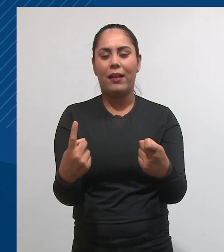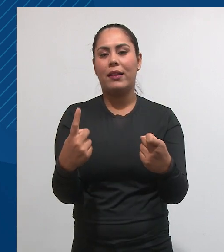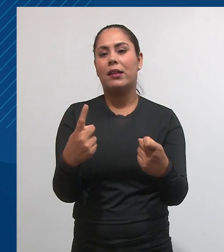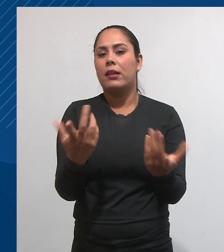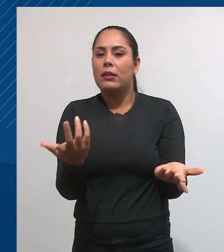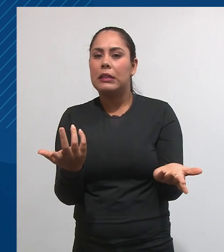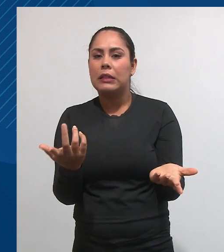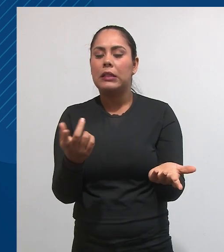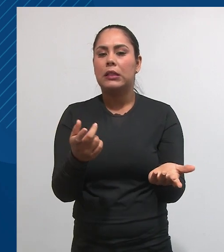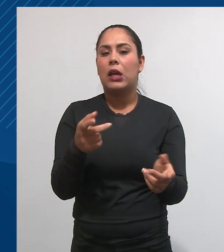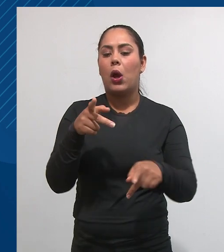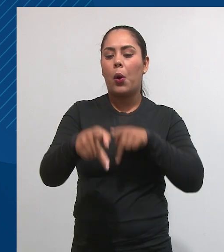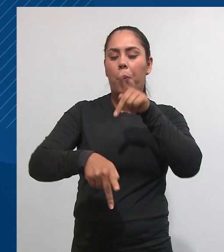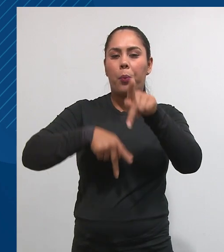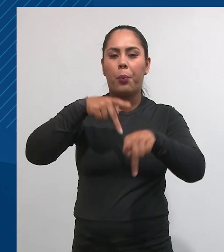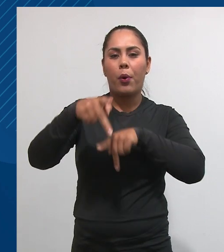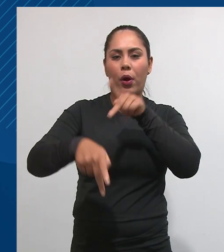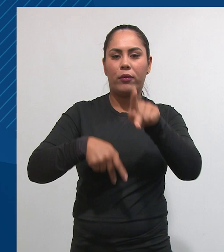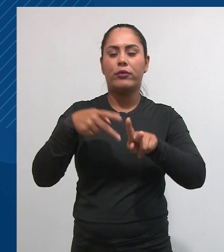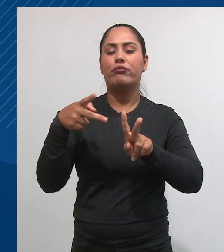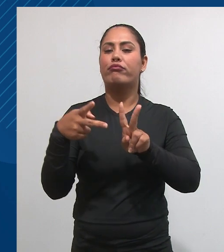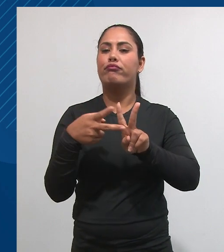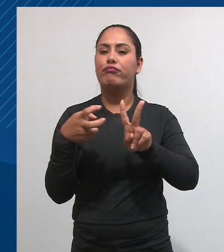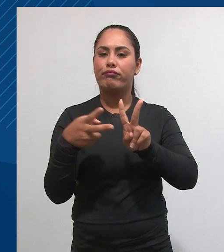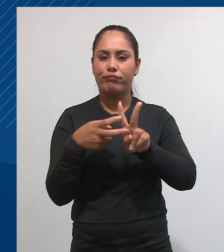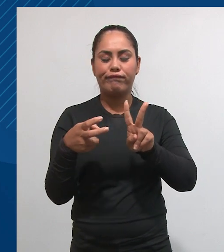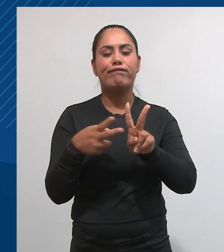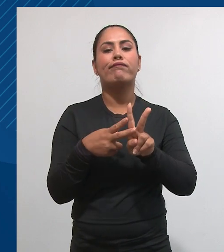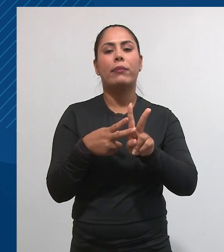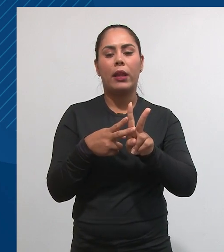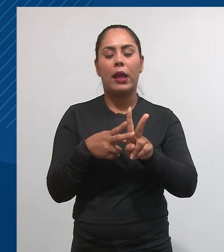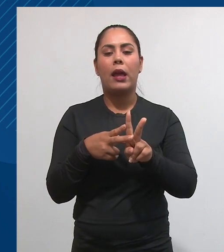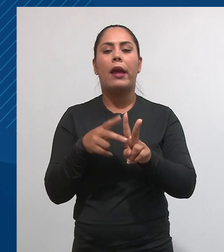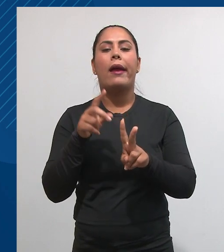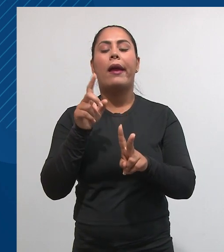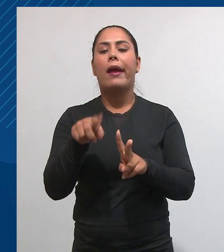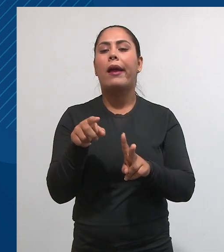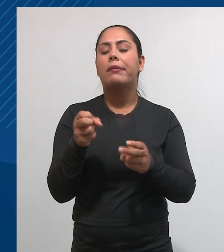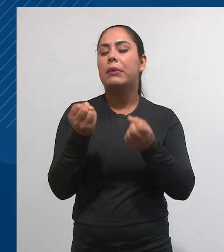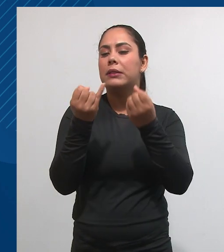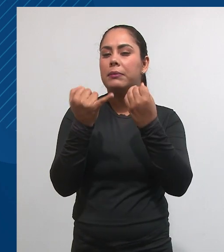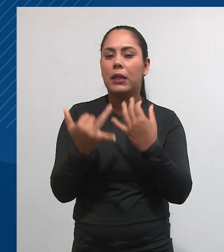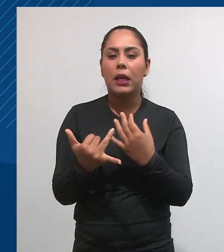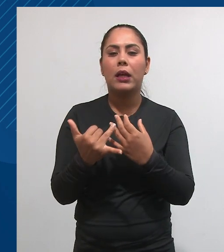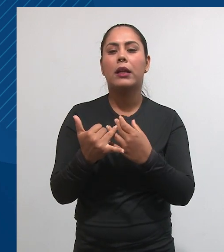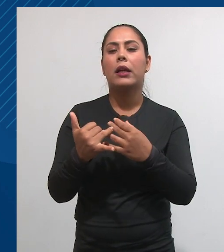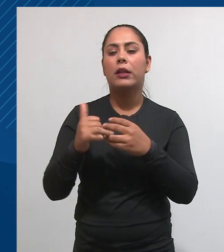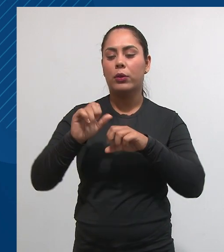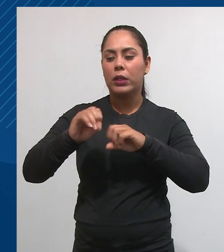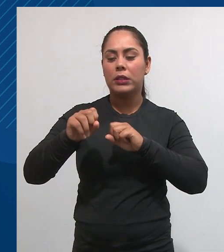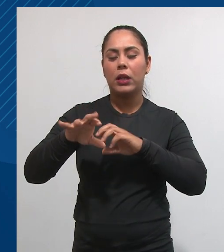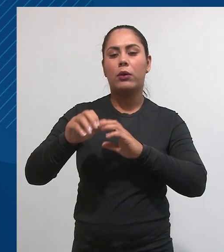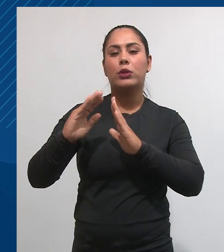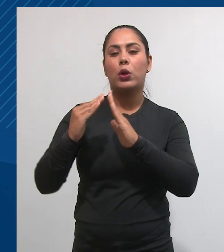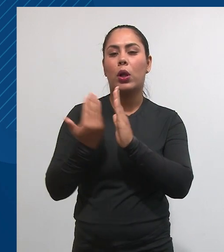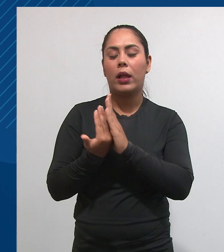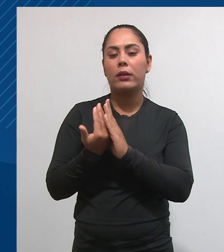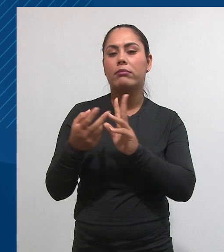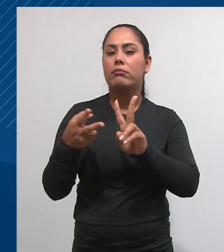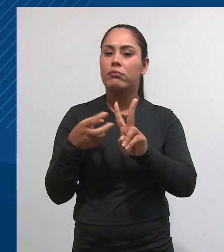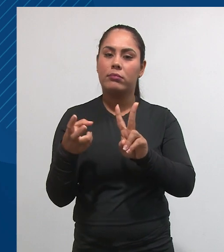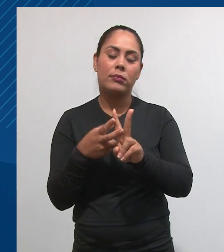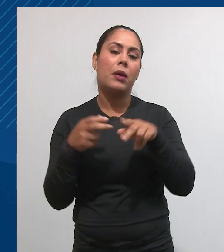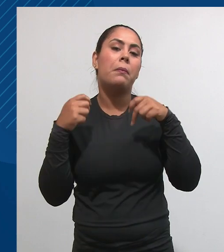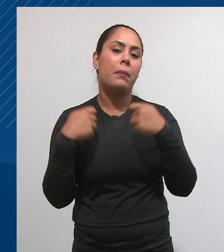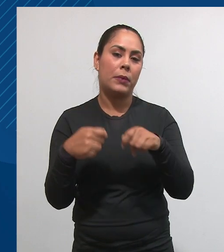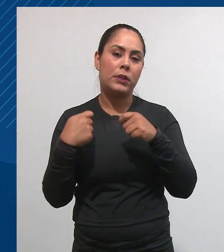como ela chega até os povos indígenas. Para a gente falar sobre educação escolar indígena, é preciso